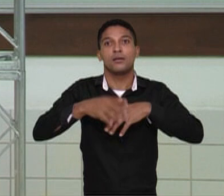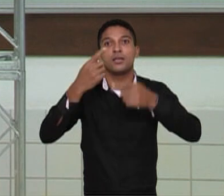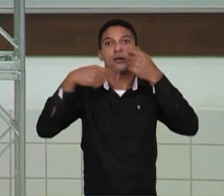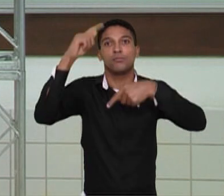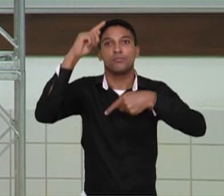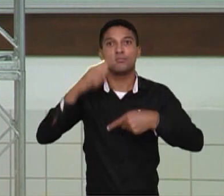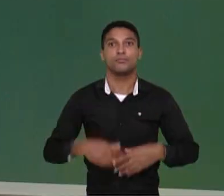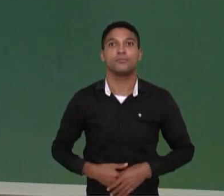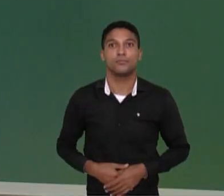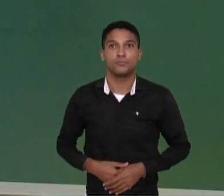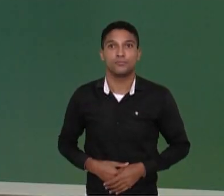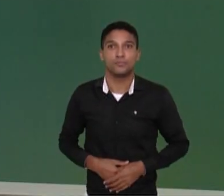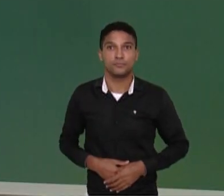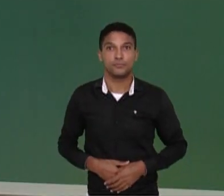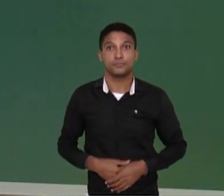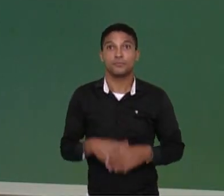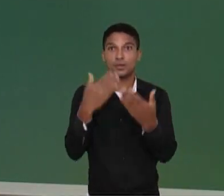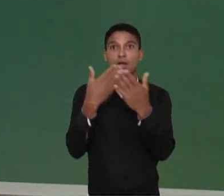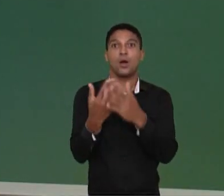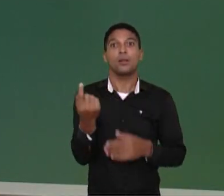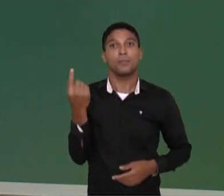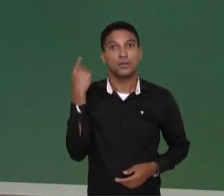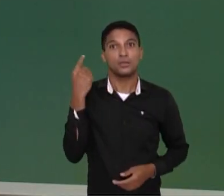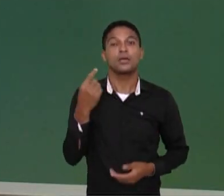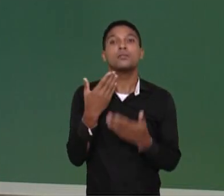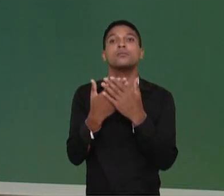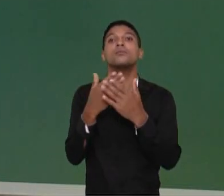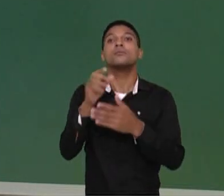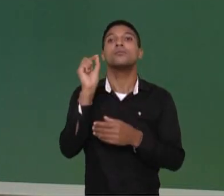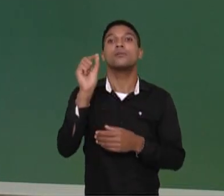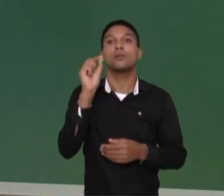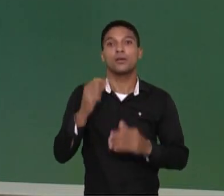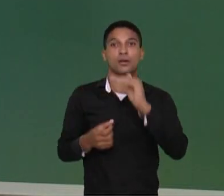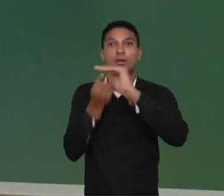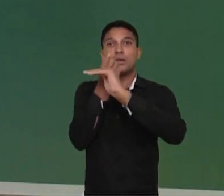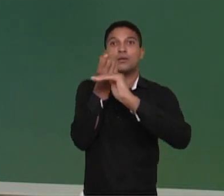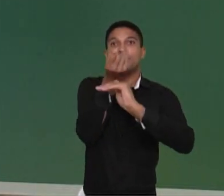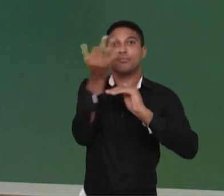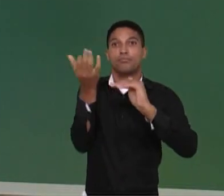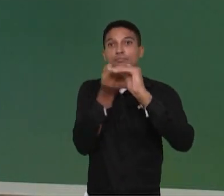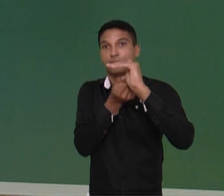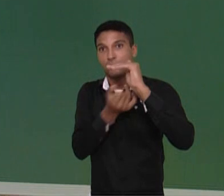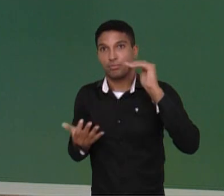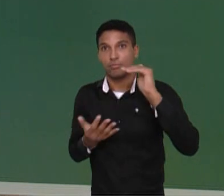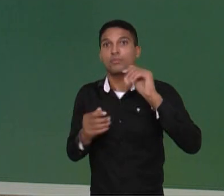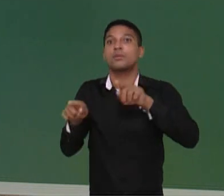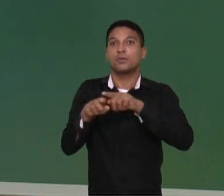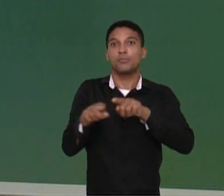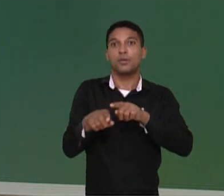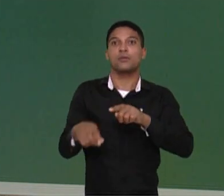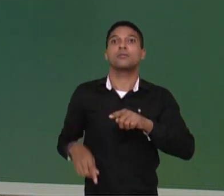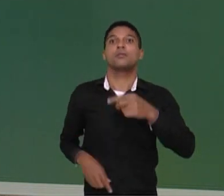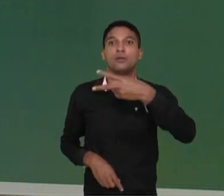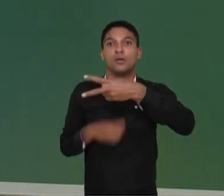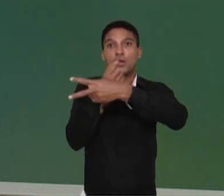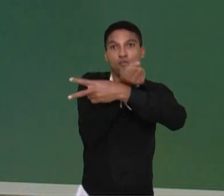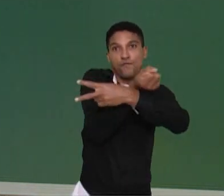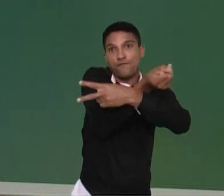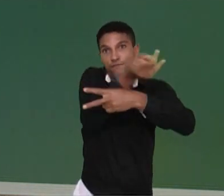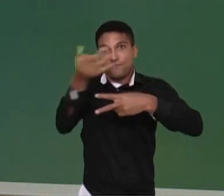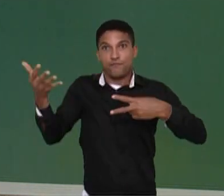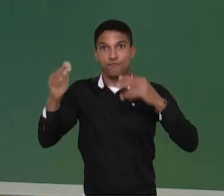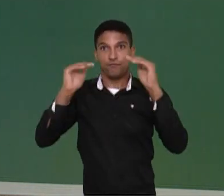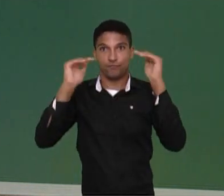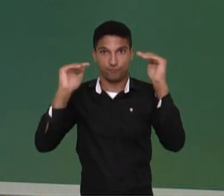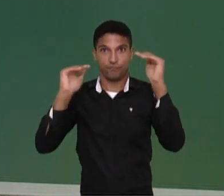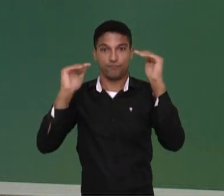Na aula passada, nós vimos razão e proporção. Como combinado, retomada de conteúdo, problemas